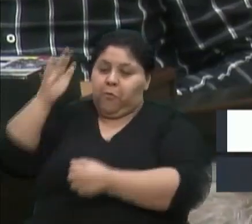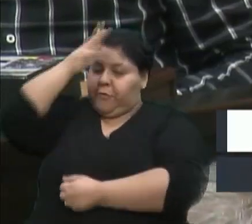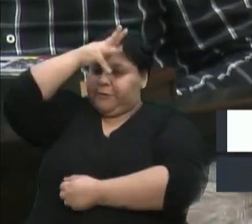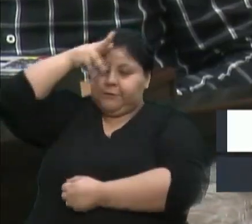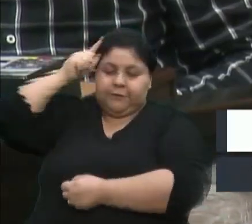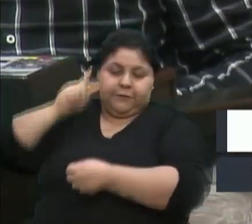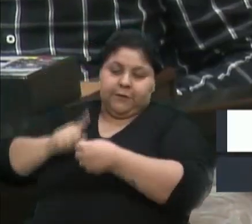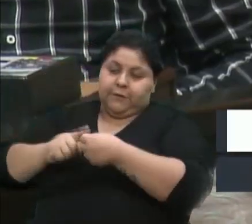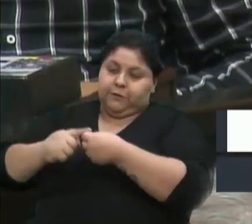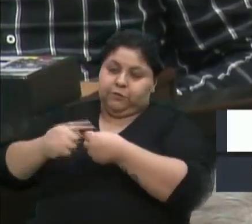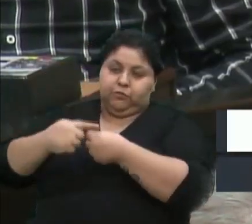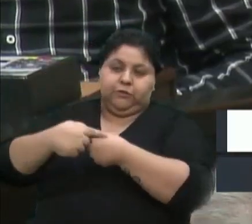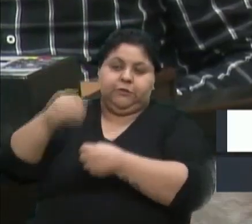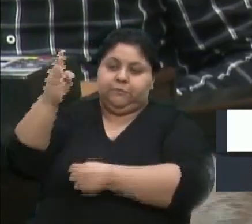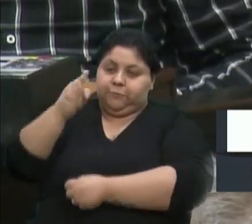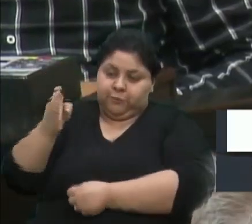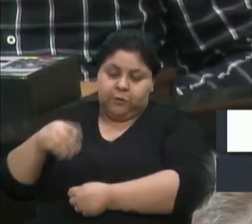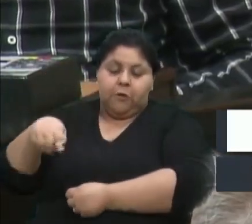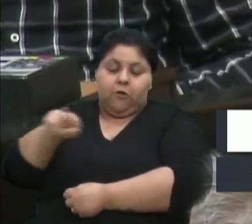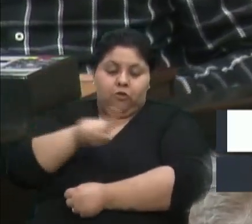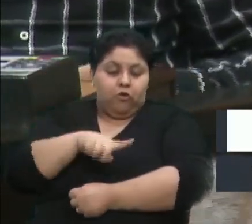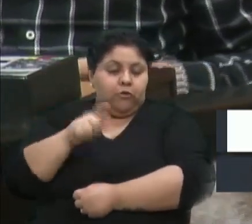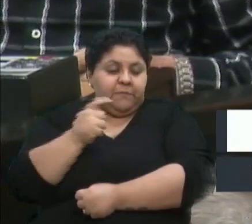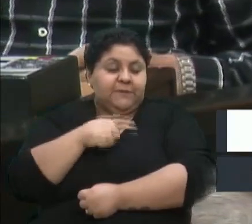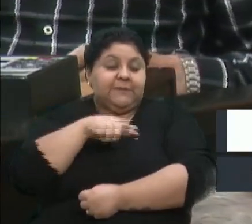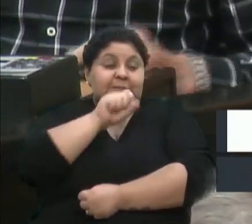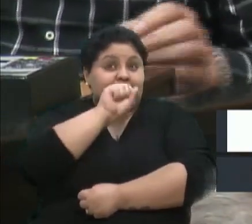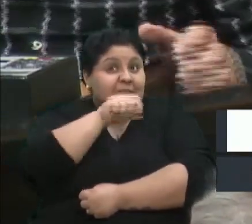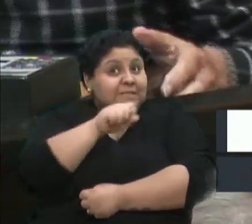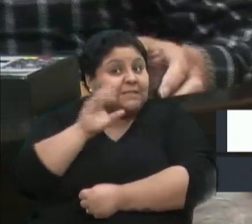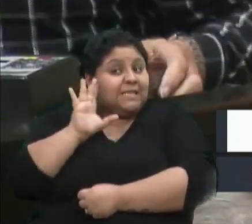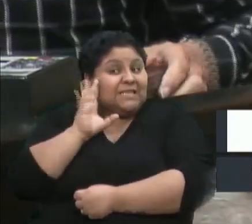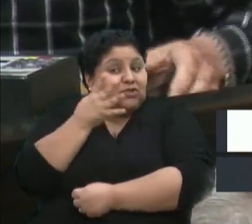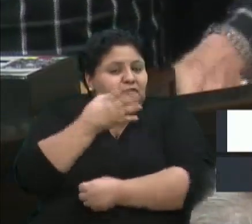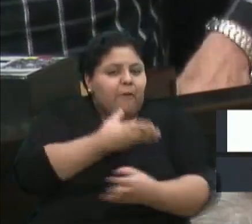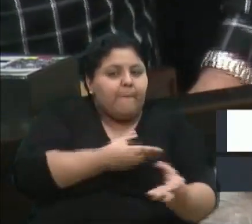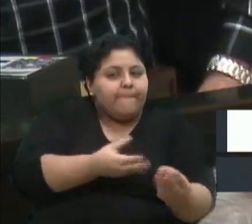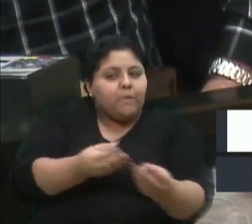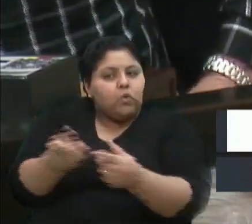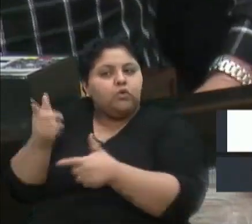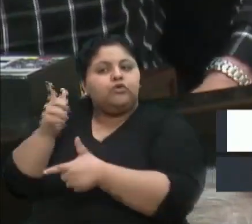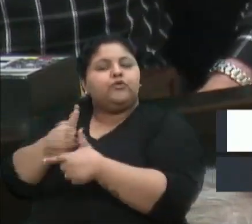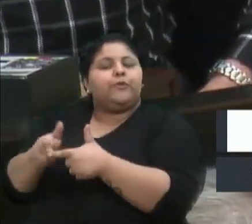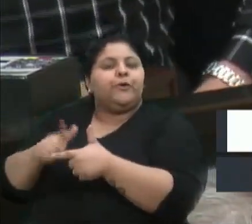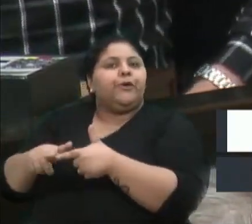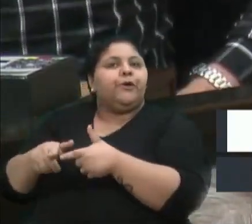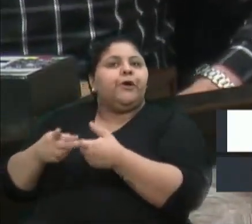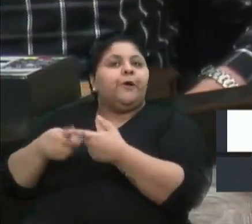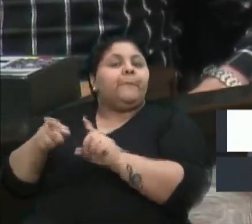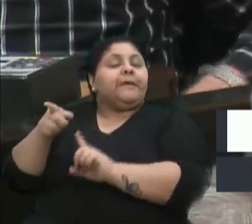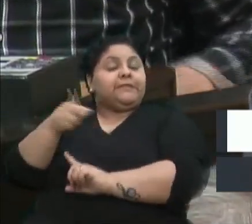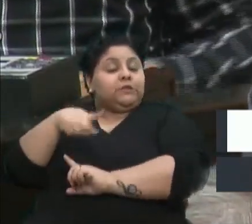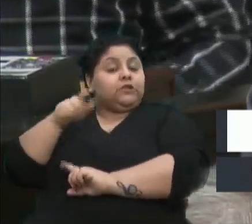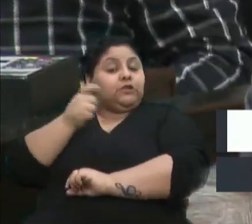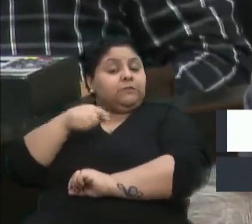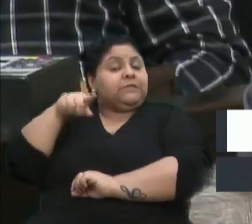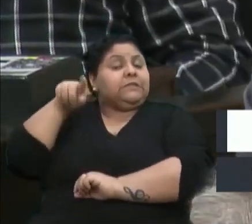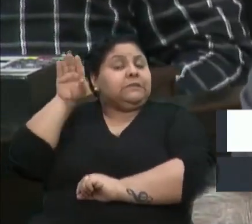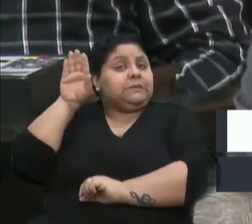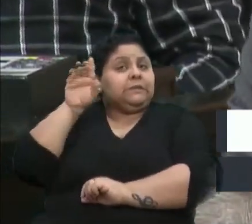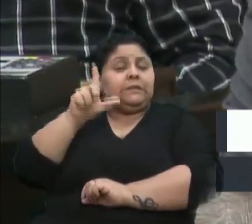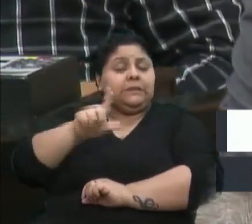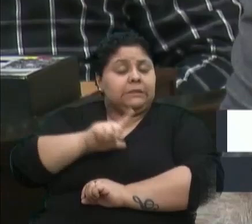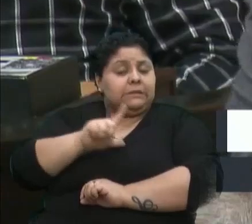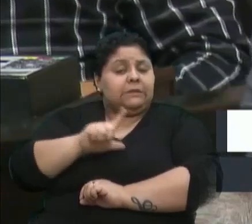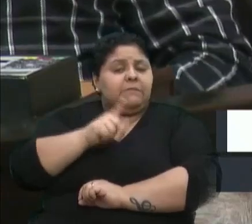nós precisamos sim resolver muitos problemas mas a gente precisa também colocar aqui em